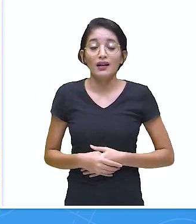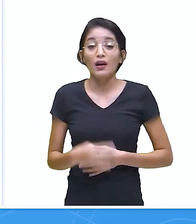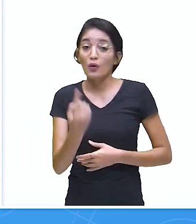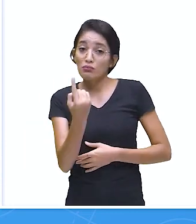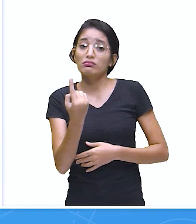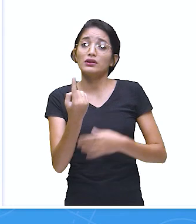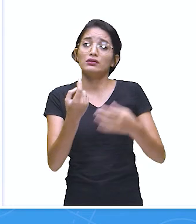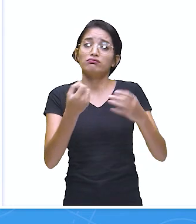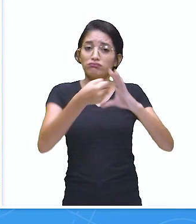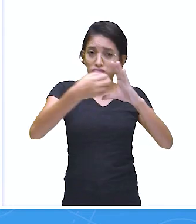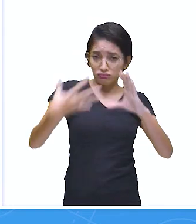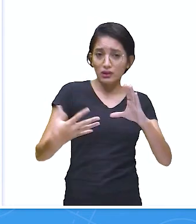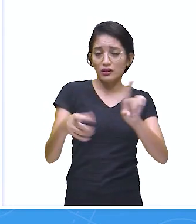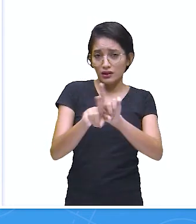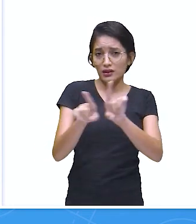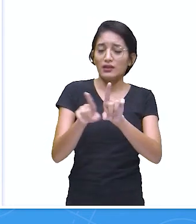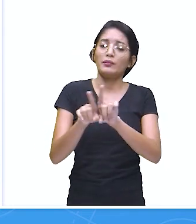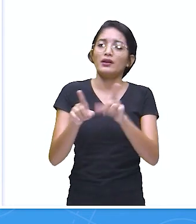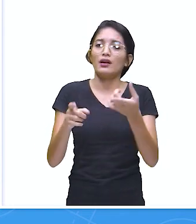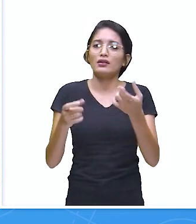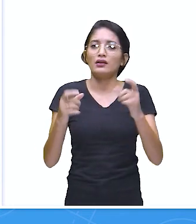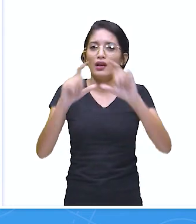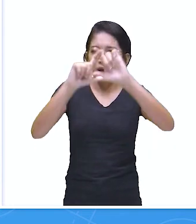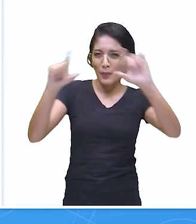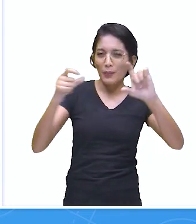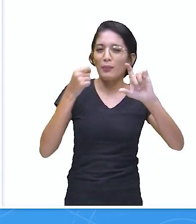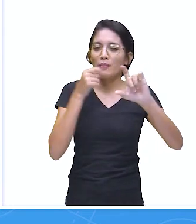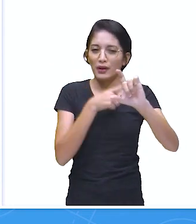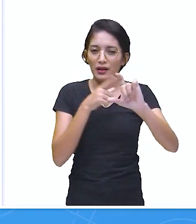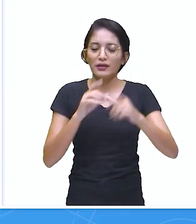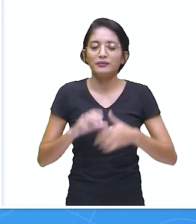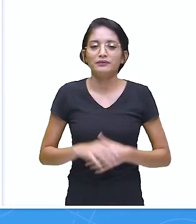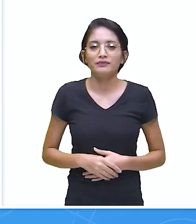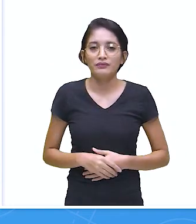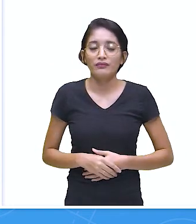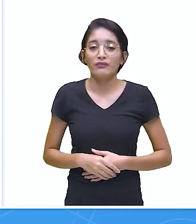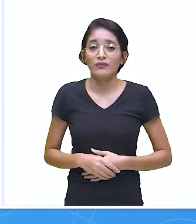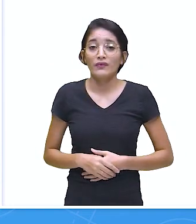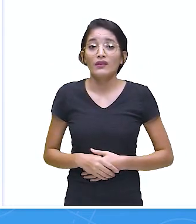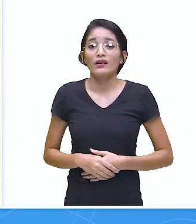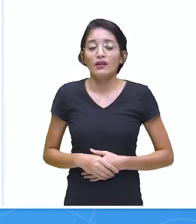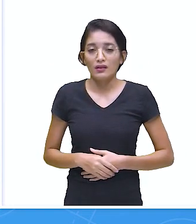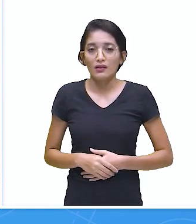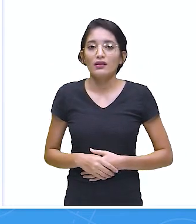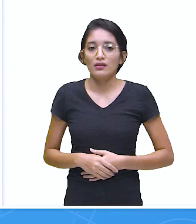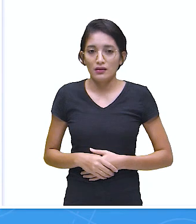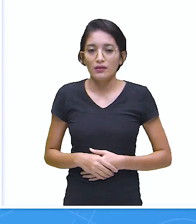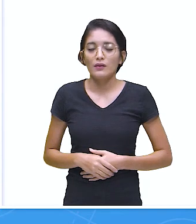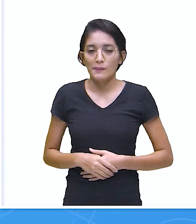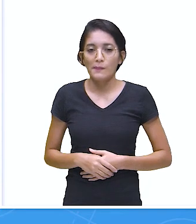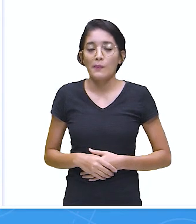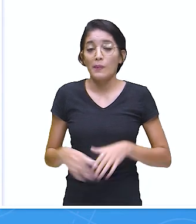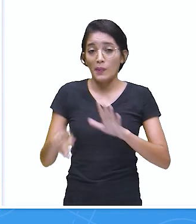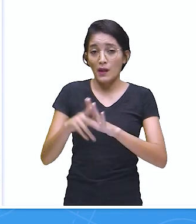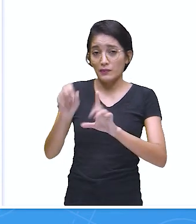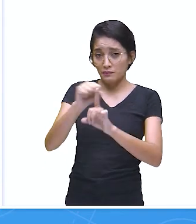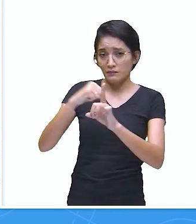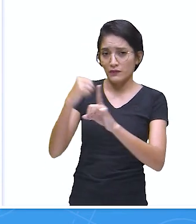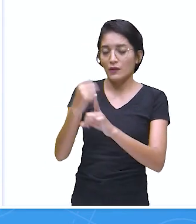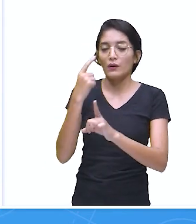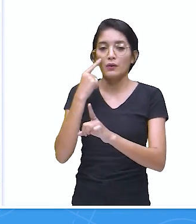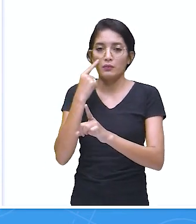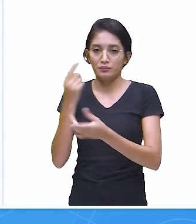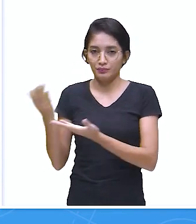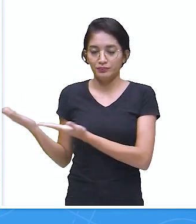das características da charge. Outra característica da charge é a crítica social. A crítica social. Olha só aqui o que nós